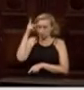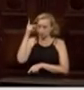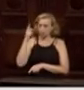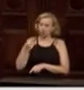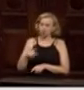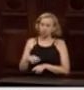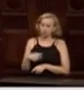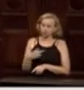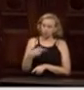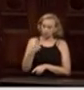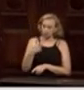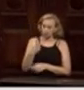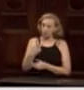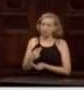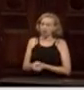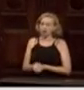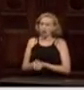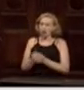dessa casa.